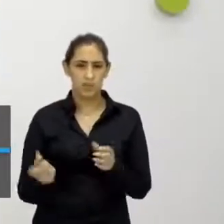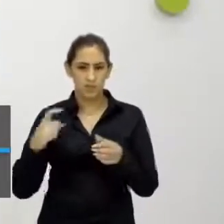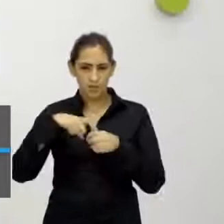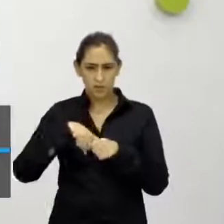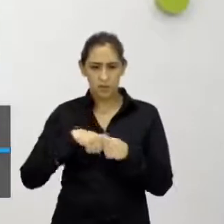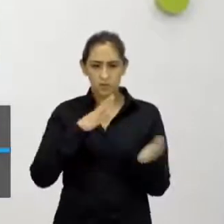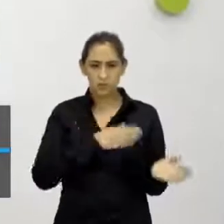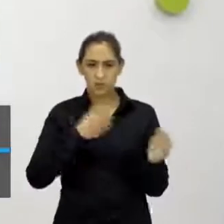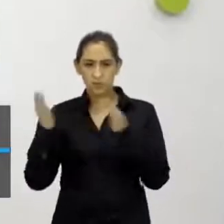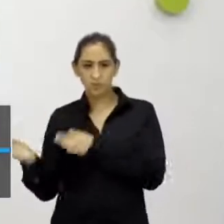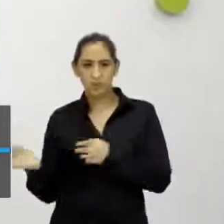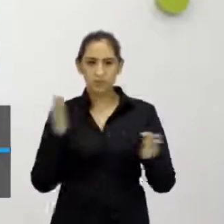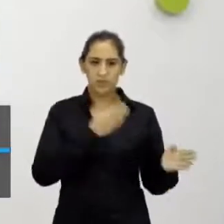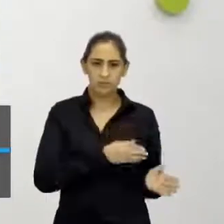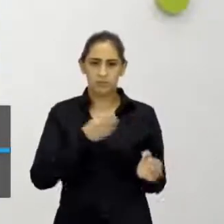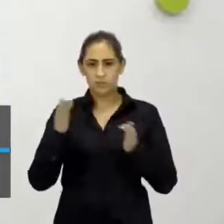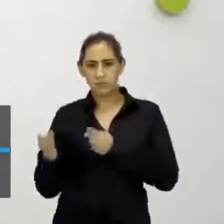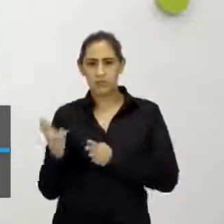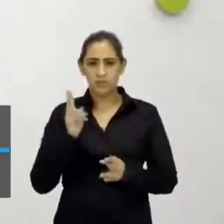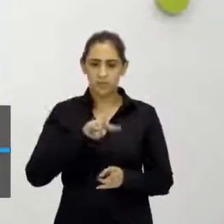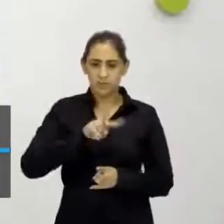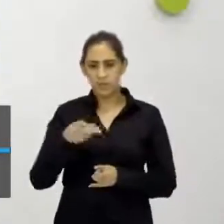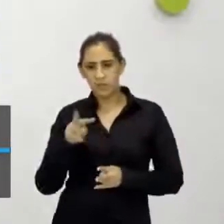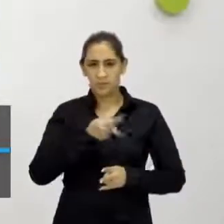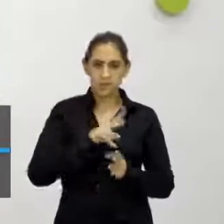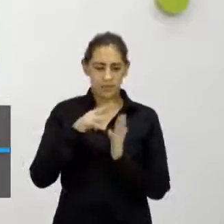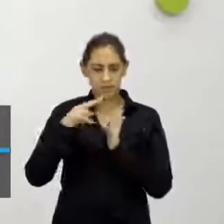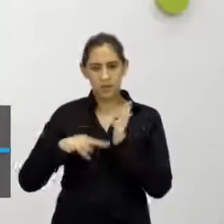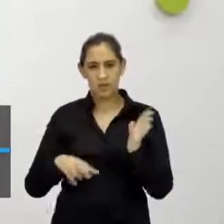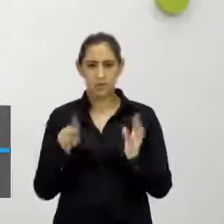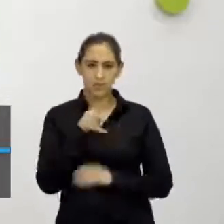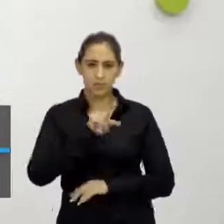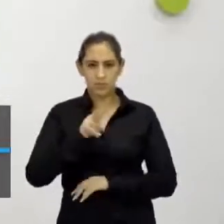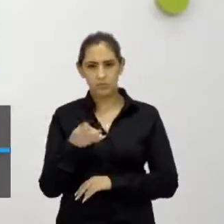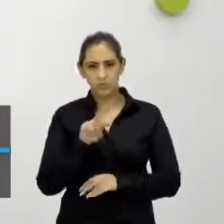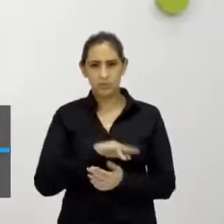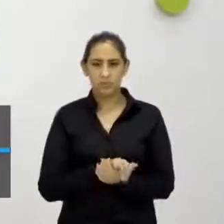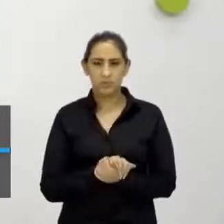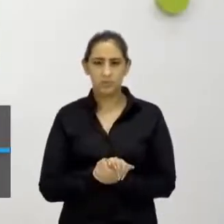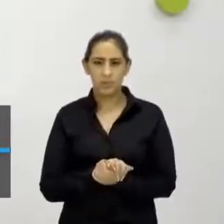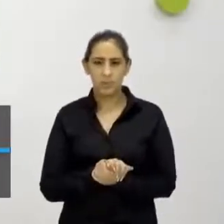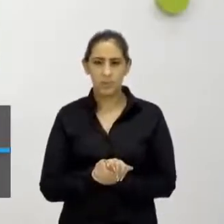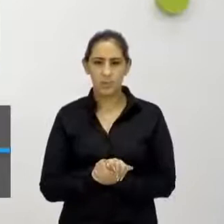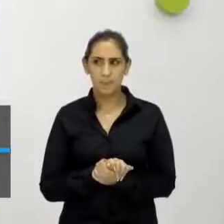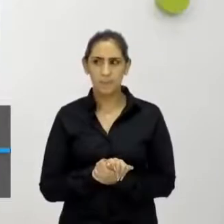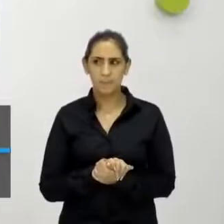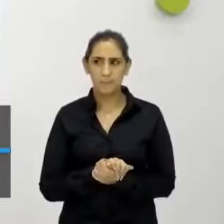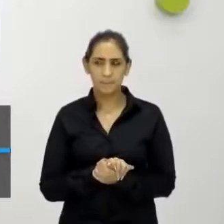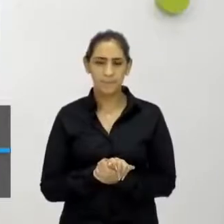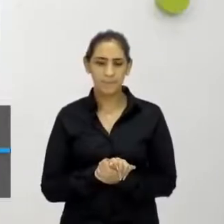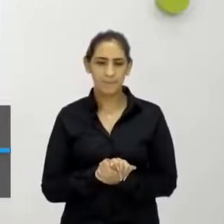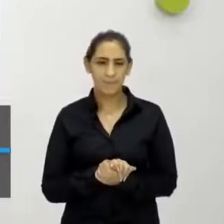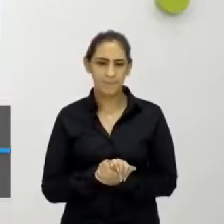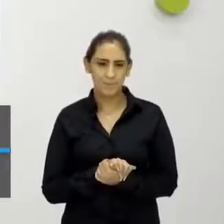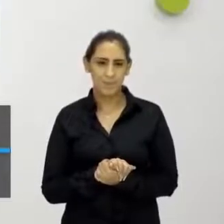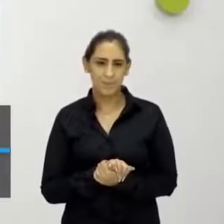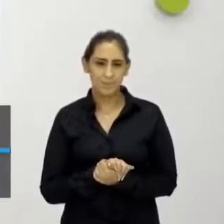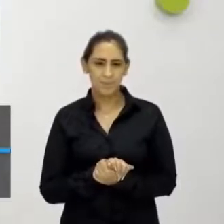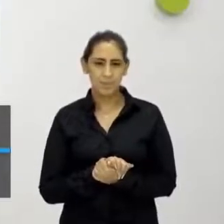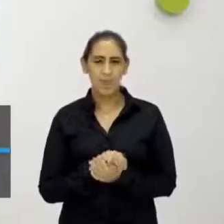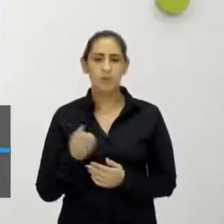para a editora. Vai para o revisor para a editora volta para ele e ele imprime, publica e vira um escritor